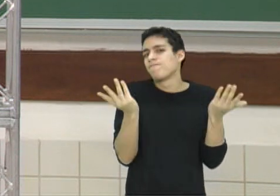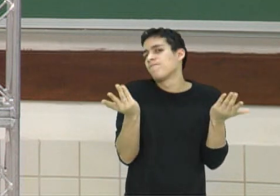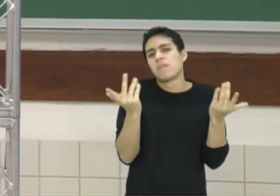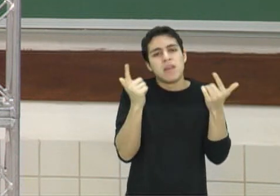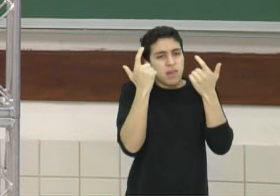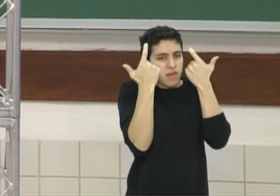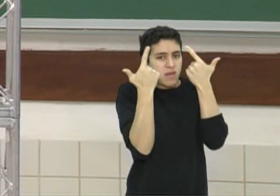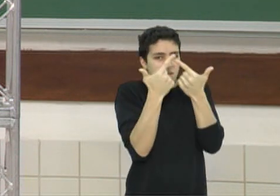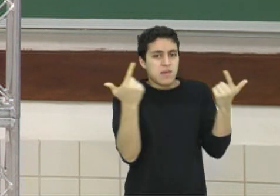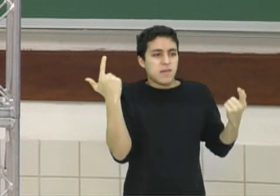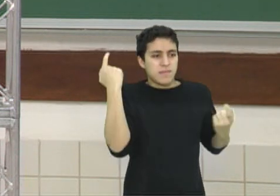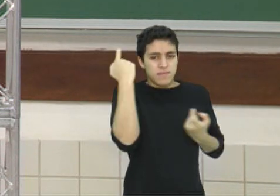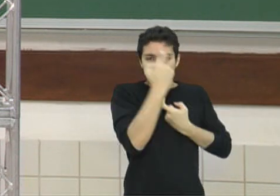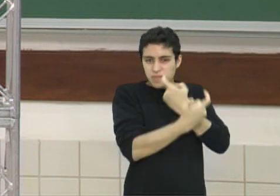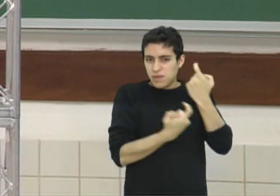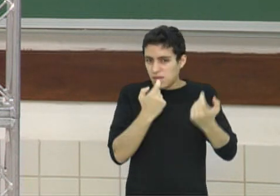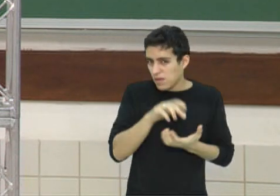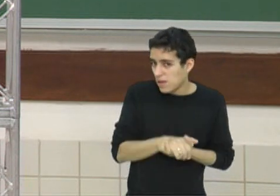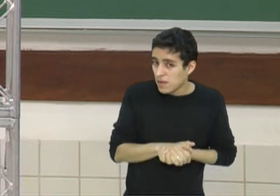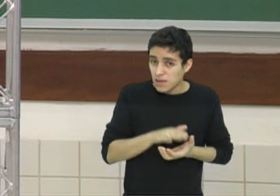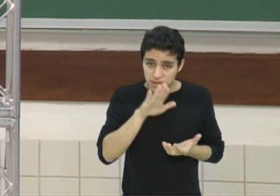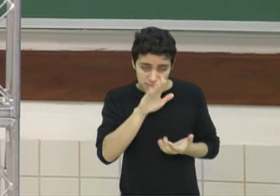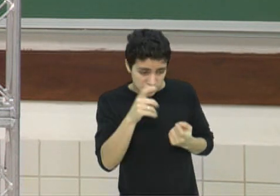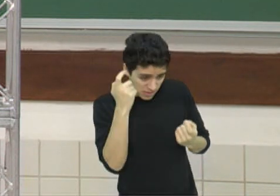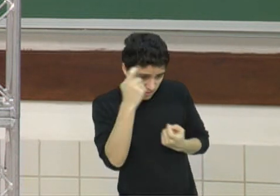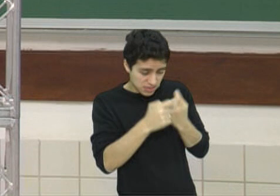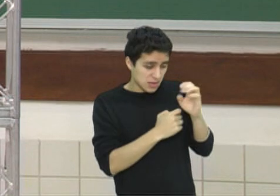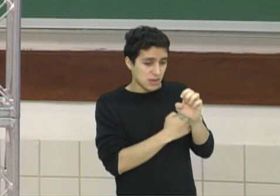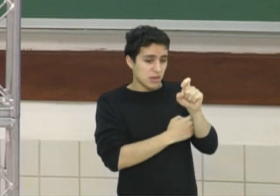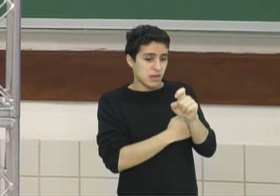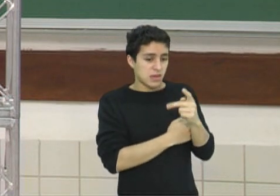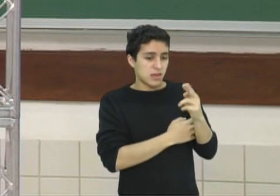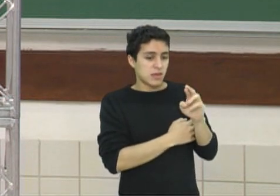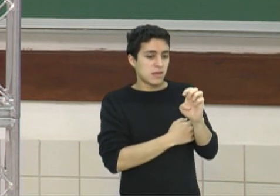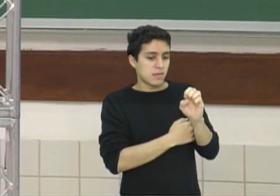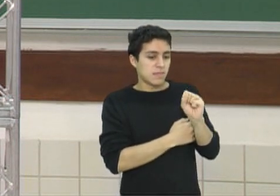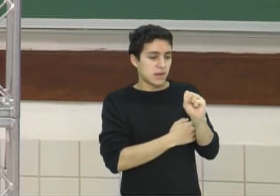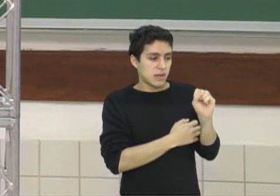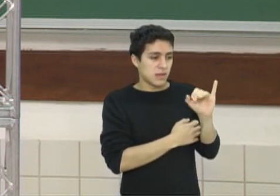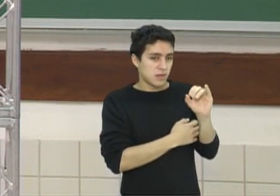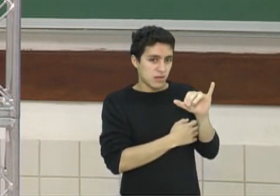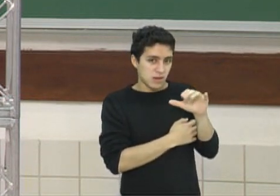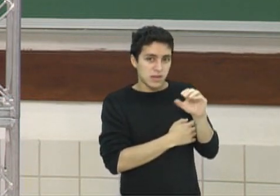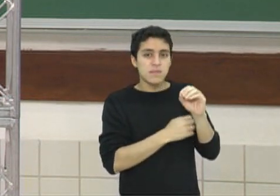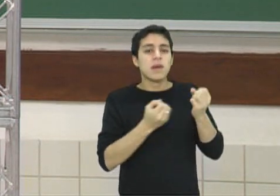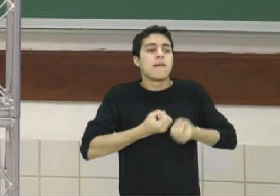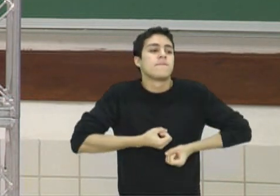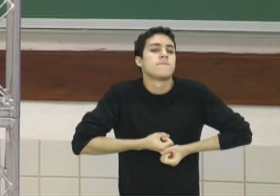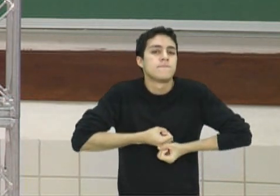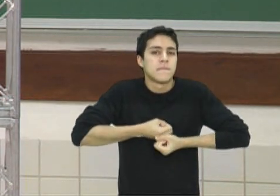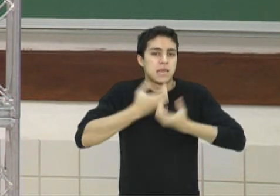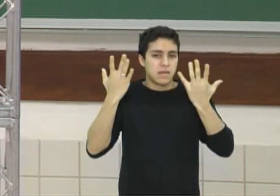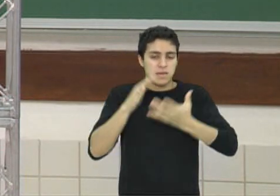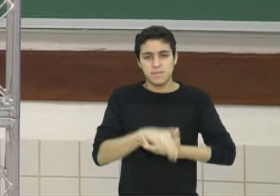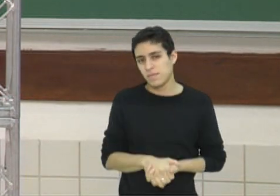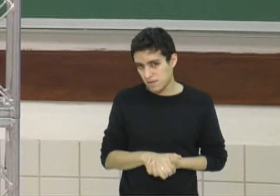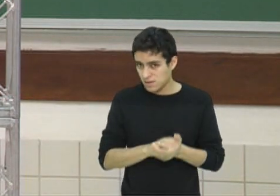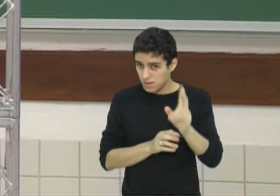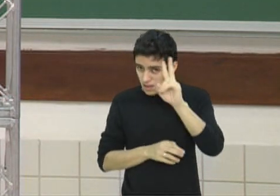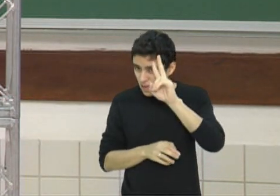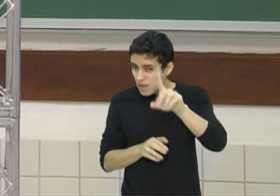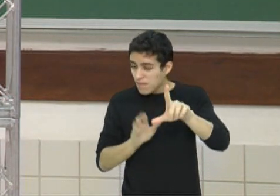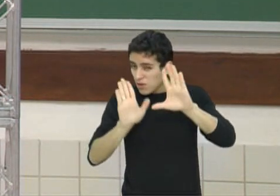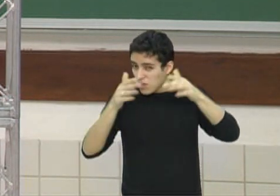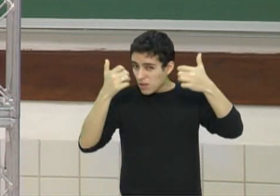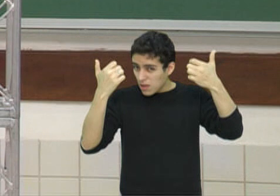essa preocupação. Mas a preocupação do expressionismo era o quê? Era a mensagem. Você lembra que eu falei no comecinho para vocês? Nós temos que